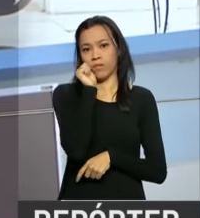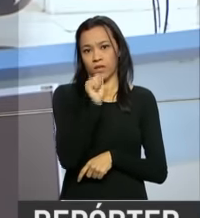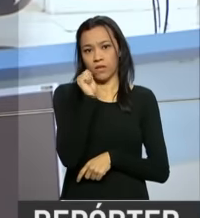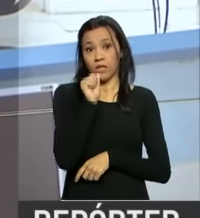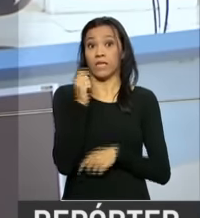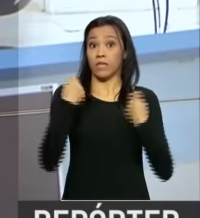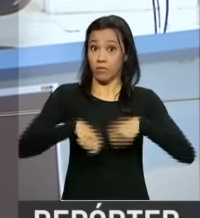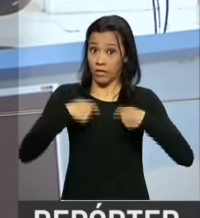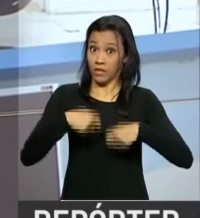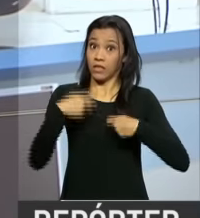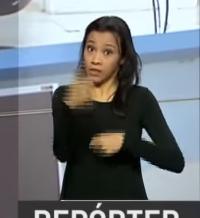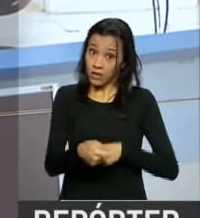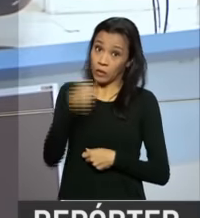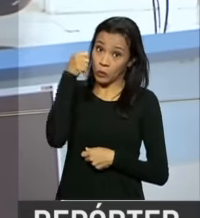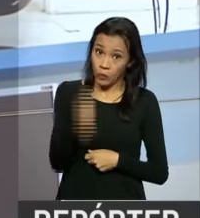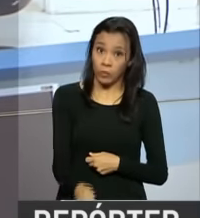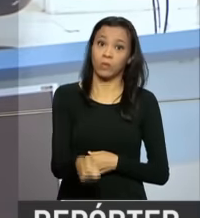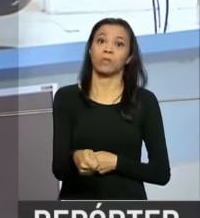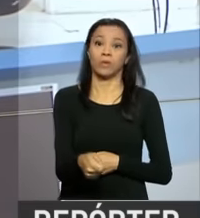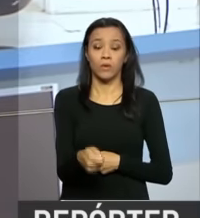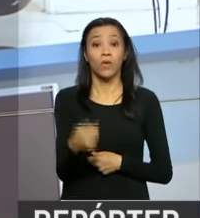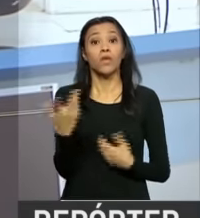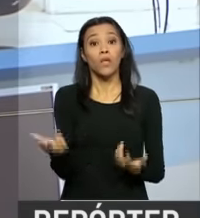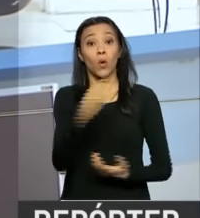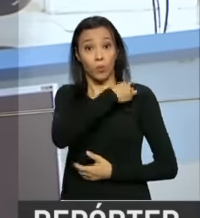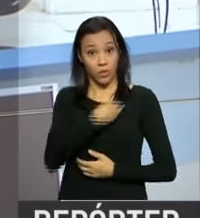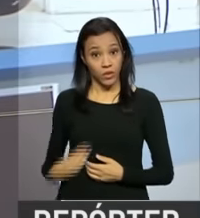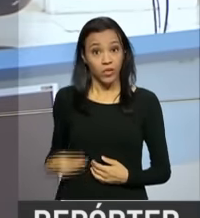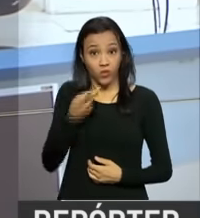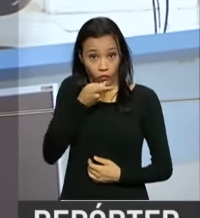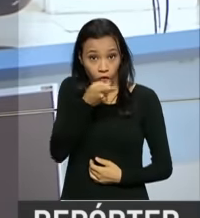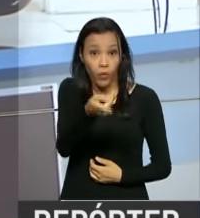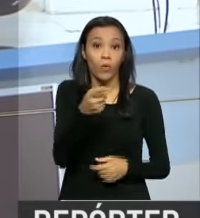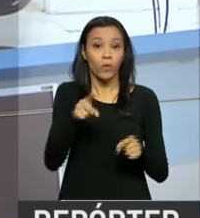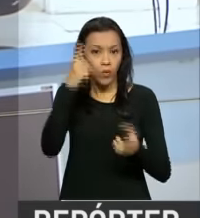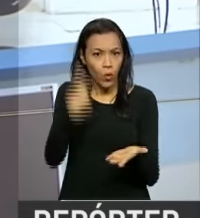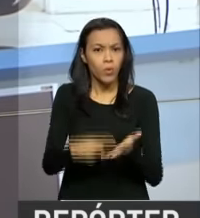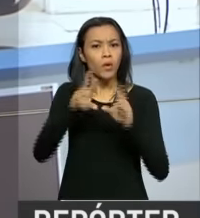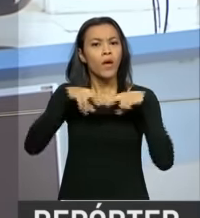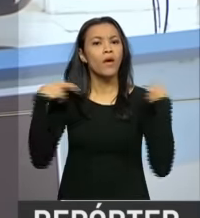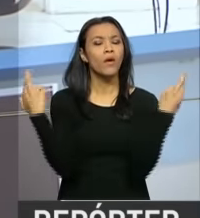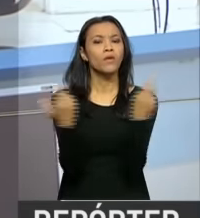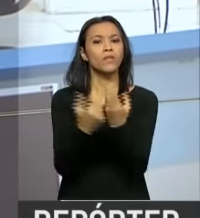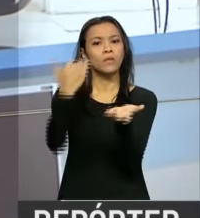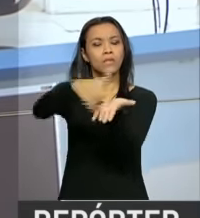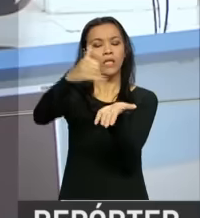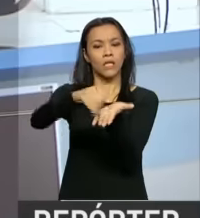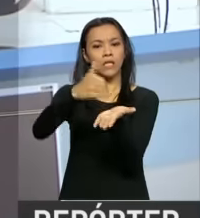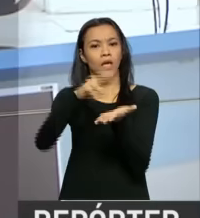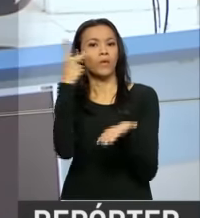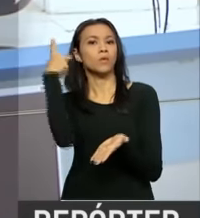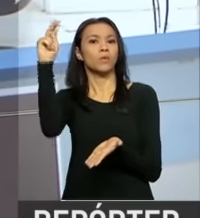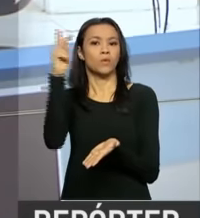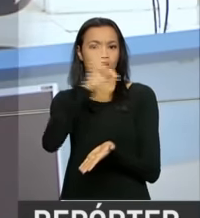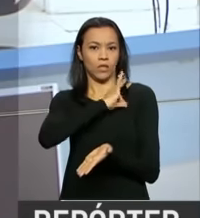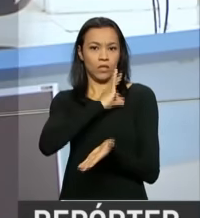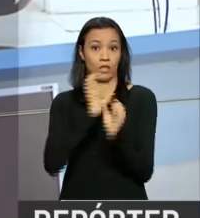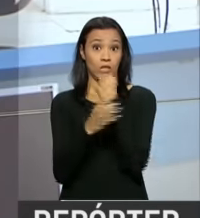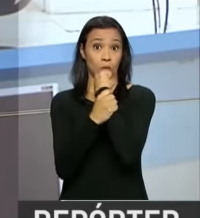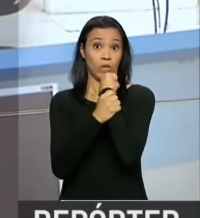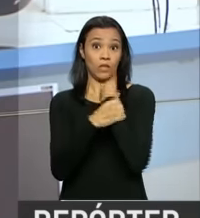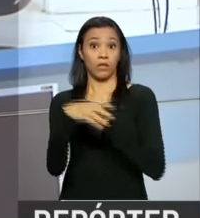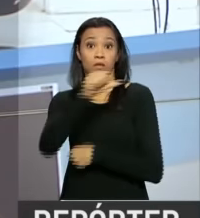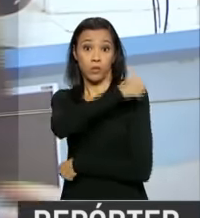e deve ser duramente reprimido. O ministro se reuniu com o secretário de Segurança Pública do Rio de Janeiro para oferecer ajuda